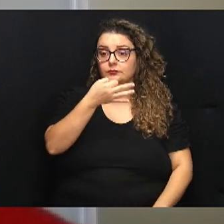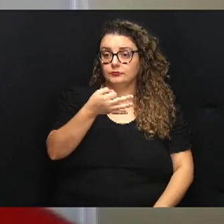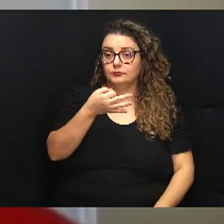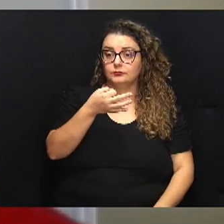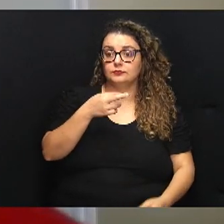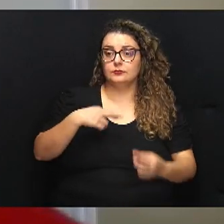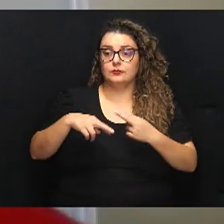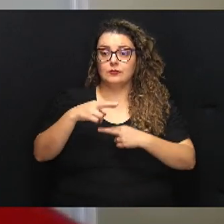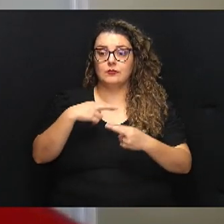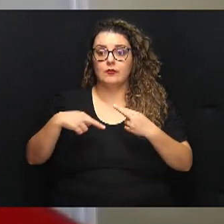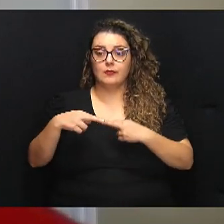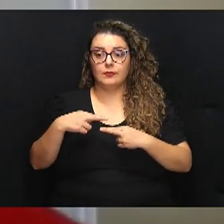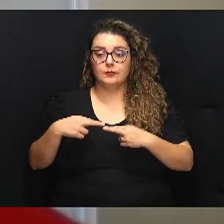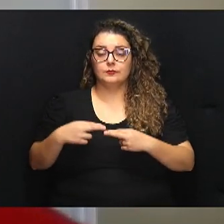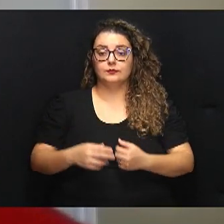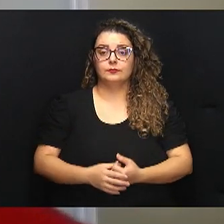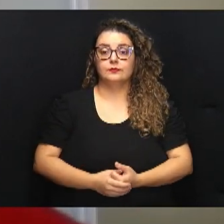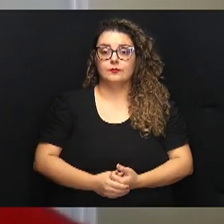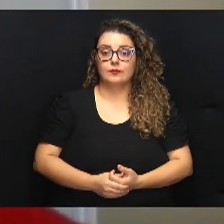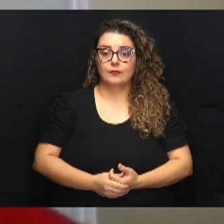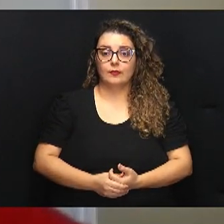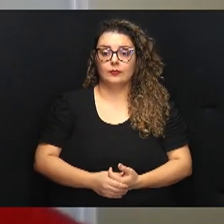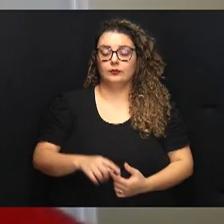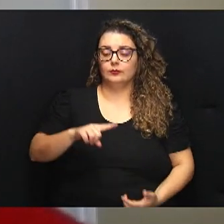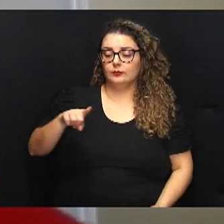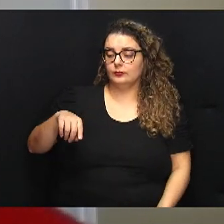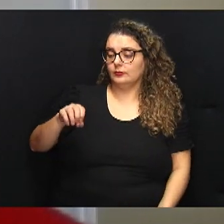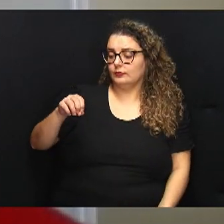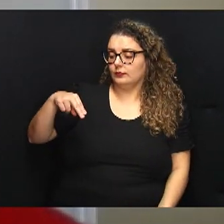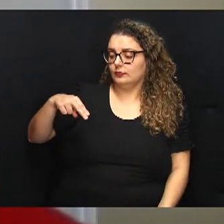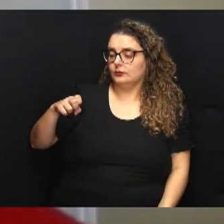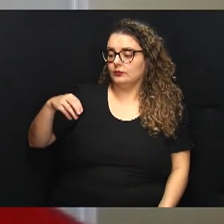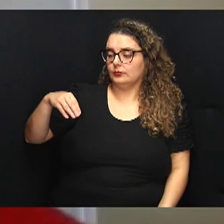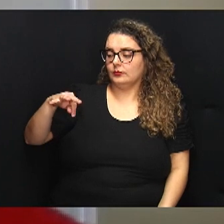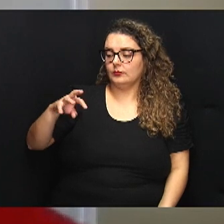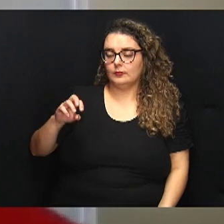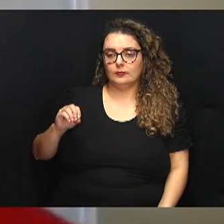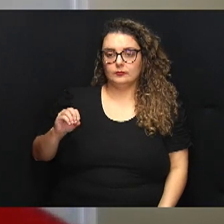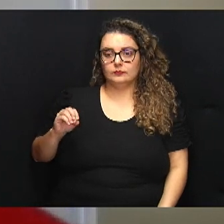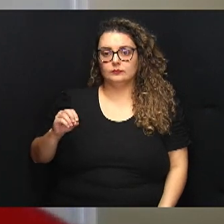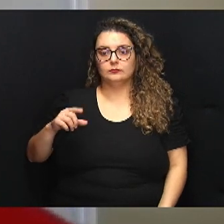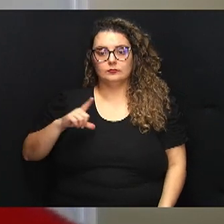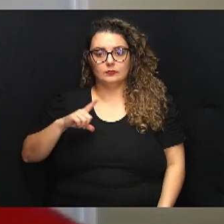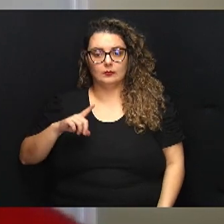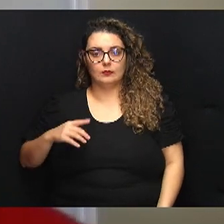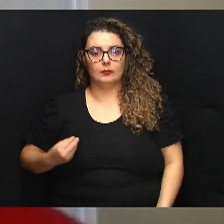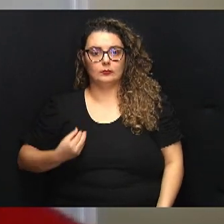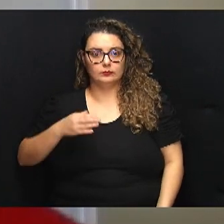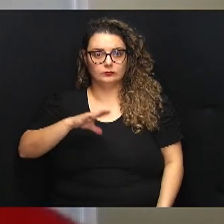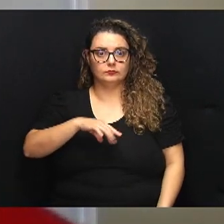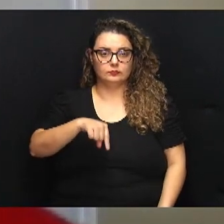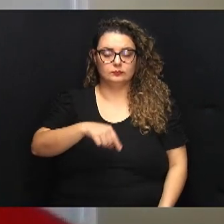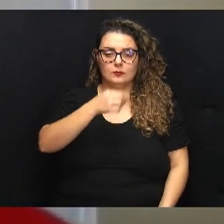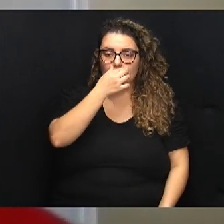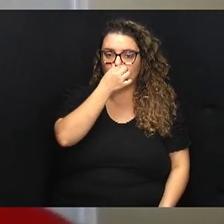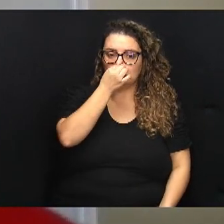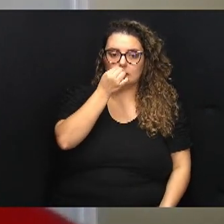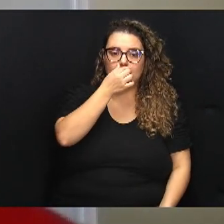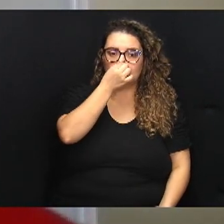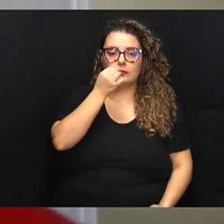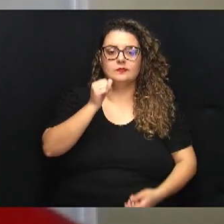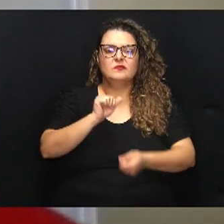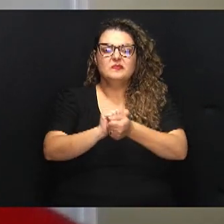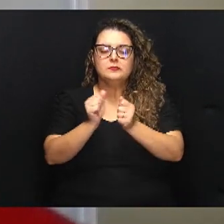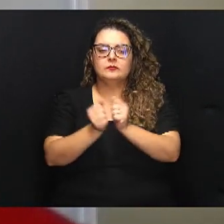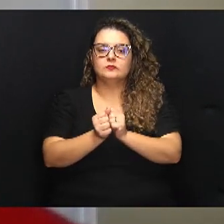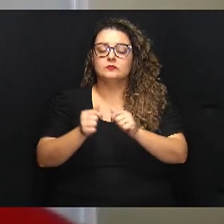respeito do zoneamento existente, zoneamento municipal, a adequação da